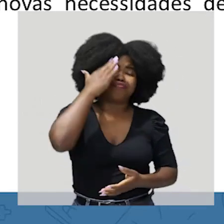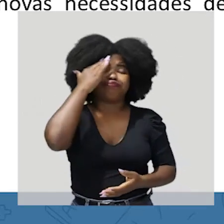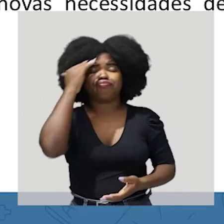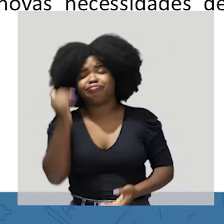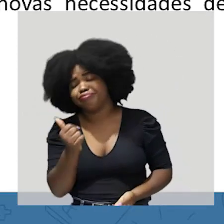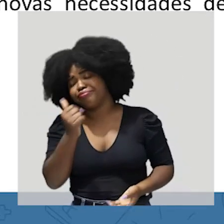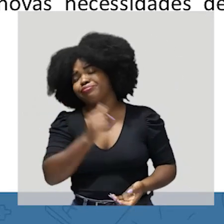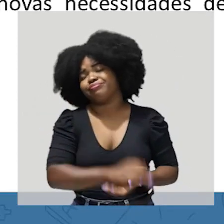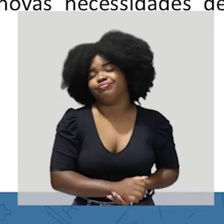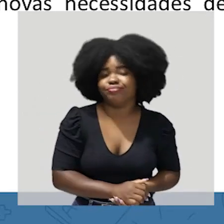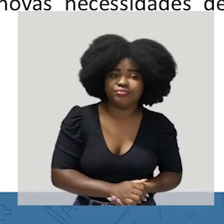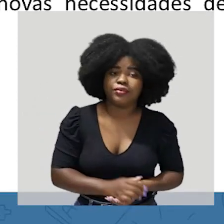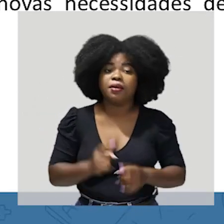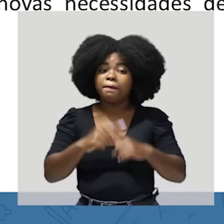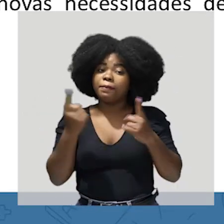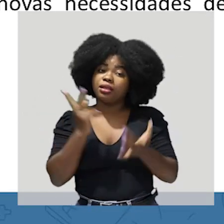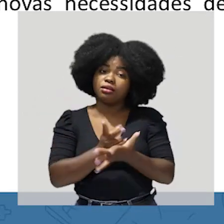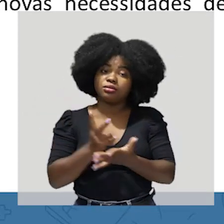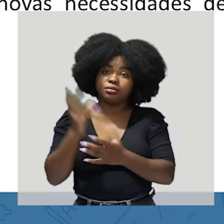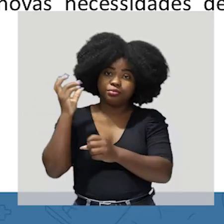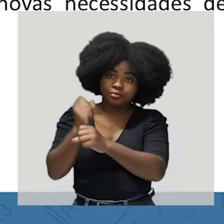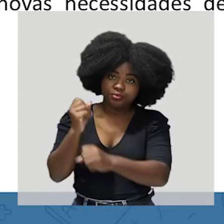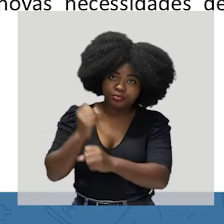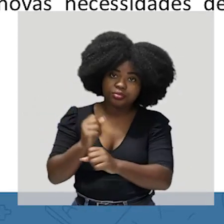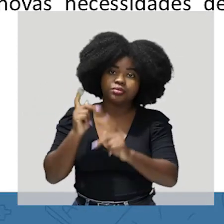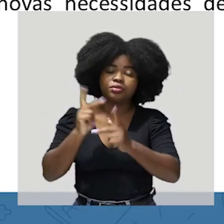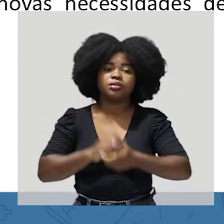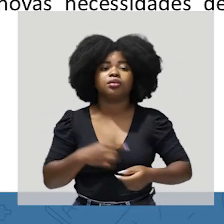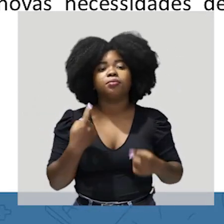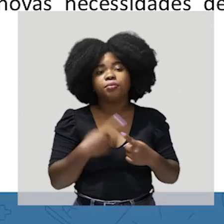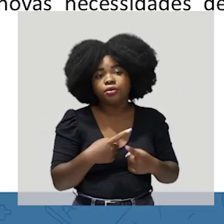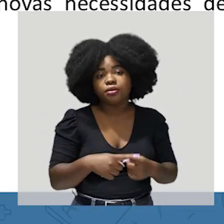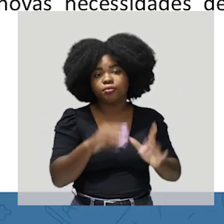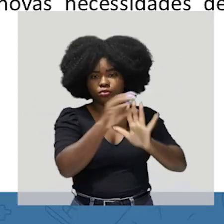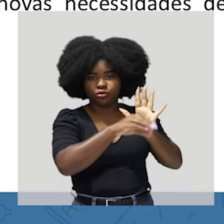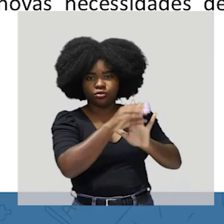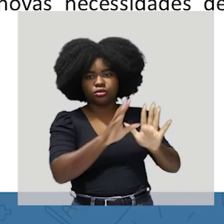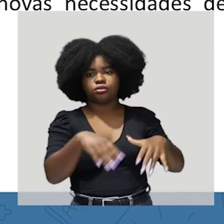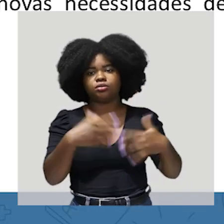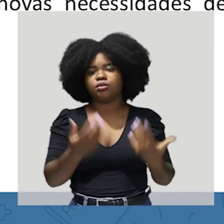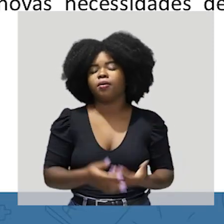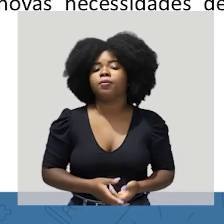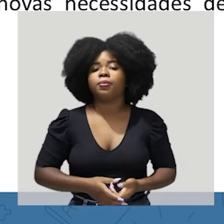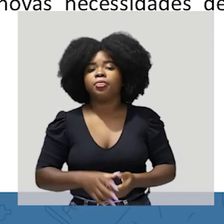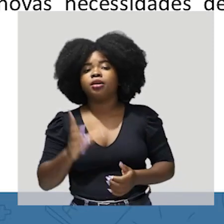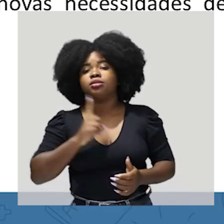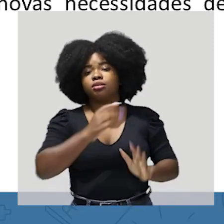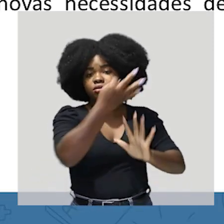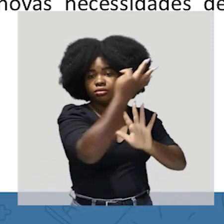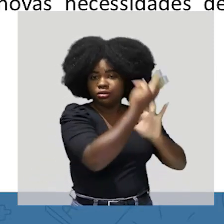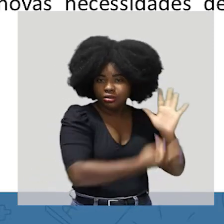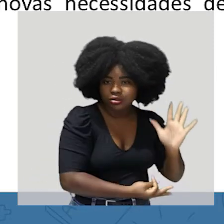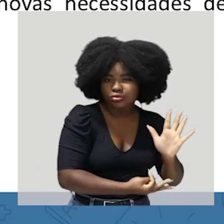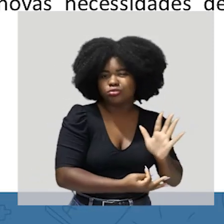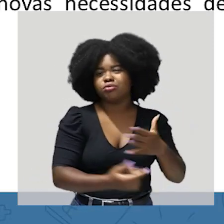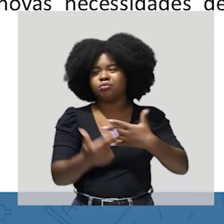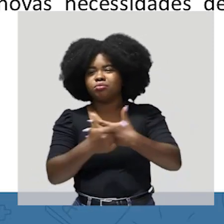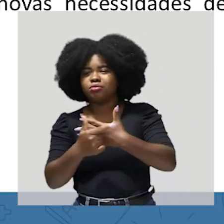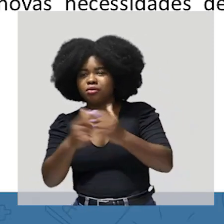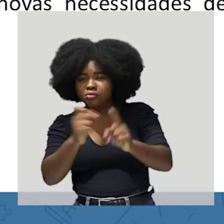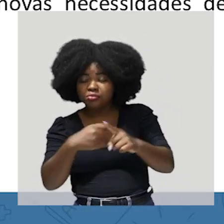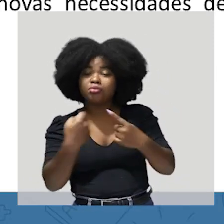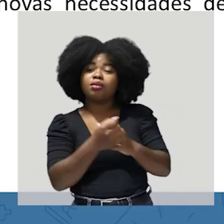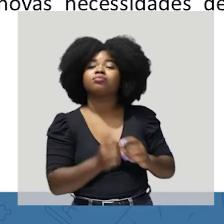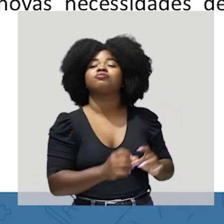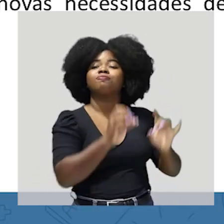textuais Mas sempre tem é sempre bom lembrar né porque o gêneros textuais são textos que vão exercer uma função